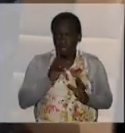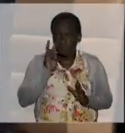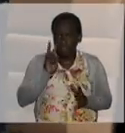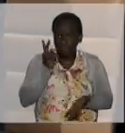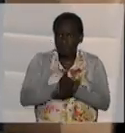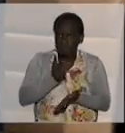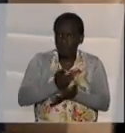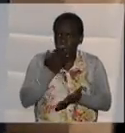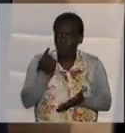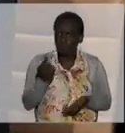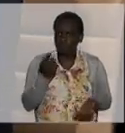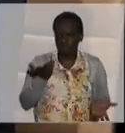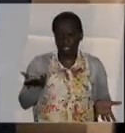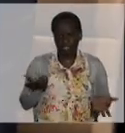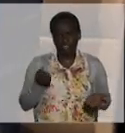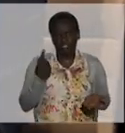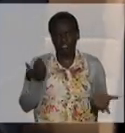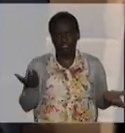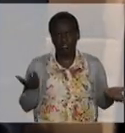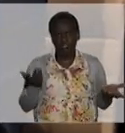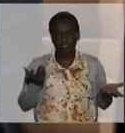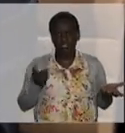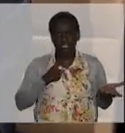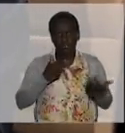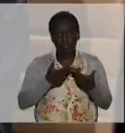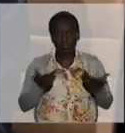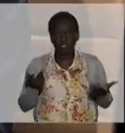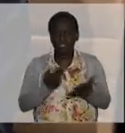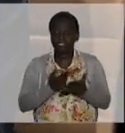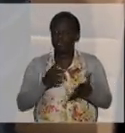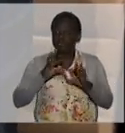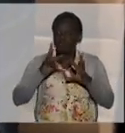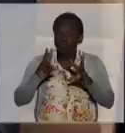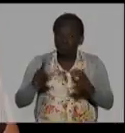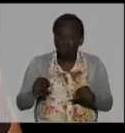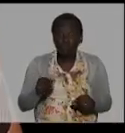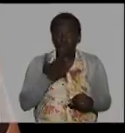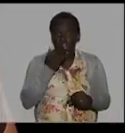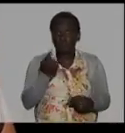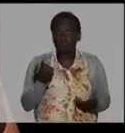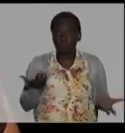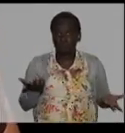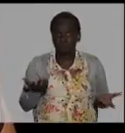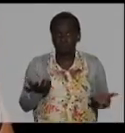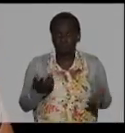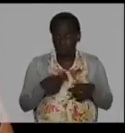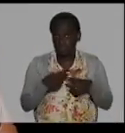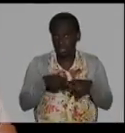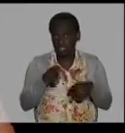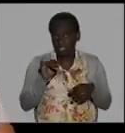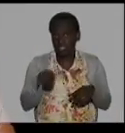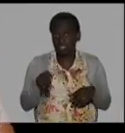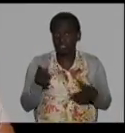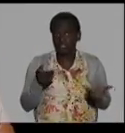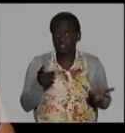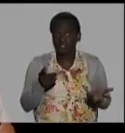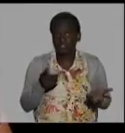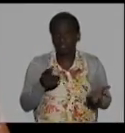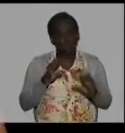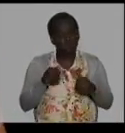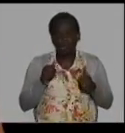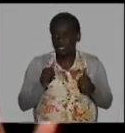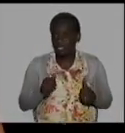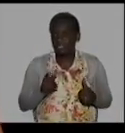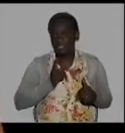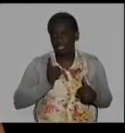quando ele fica só com uma cor, aí você fala assim, exato. E quando todos ficam só com uma cor, né? Porque é isso também.